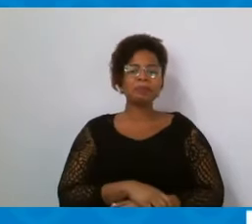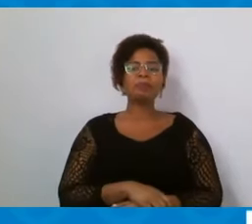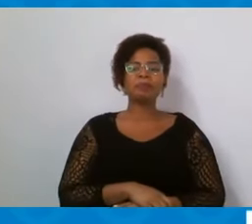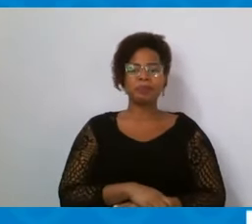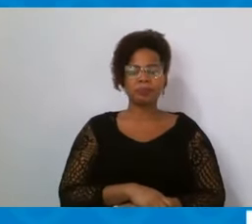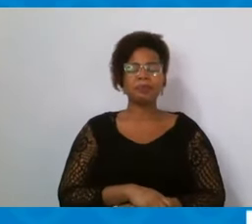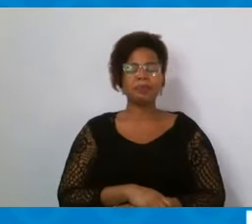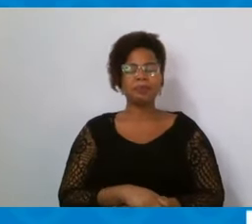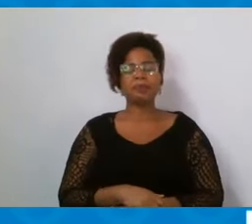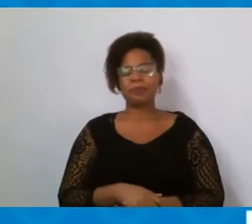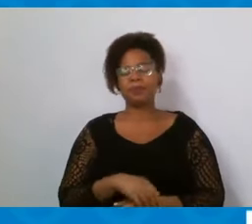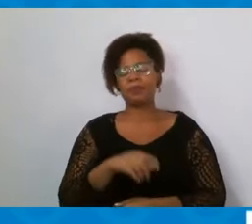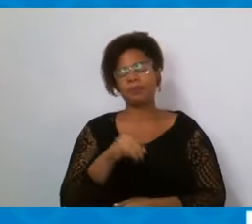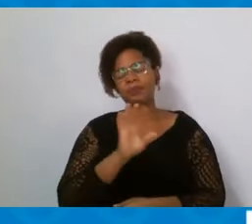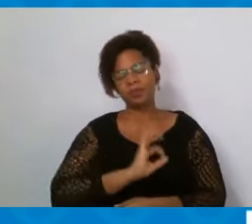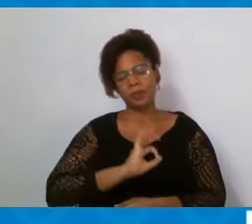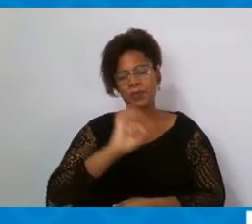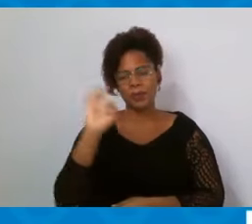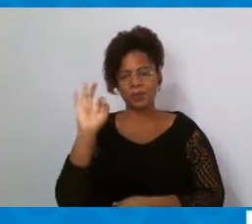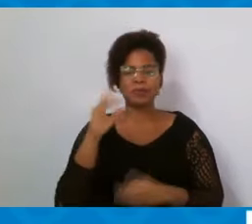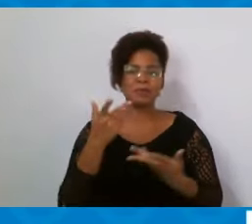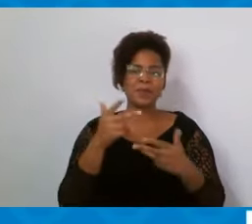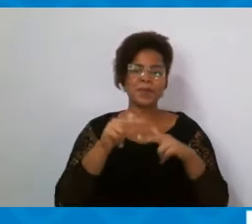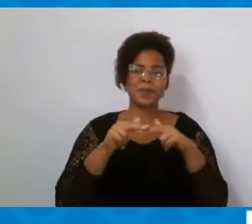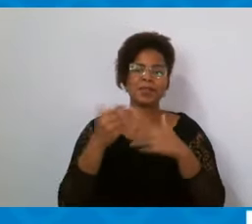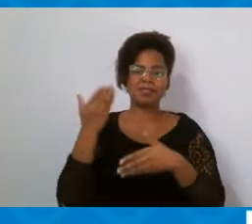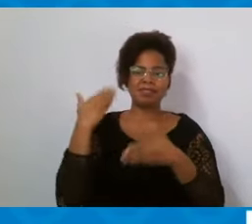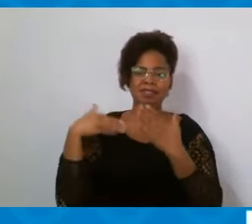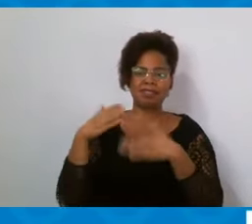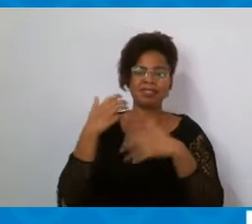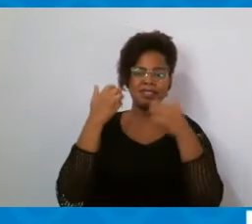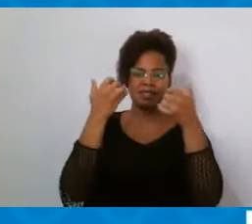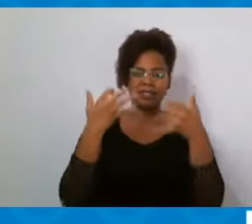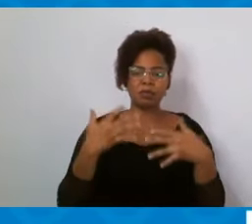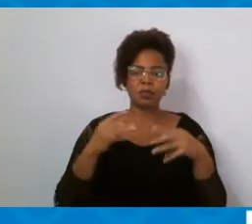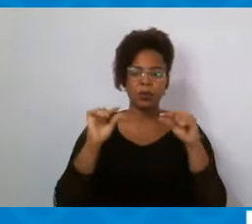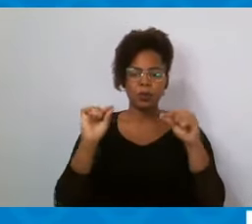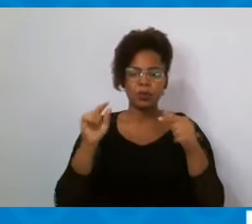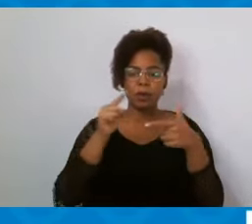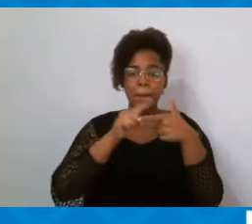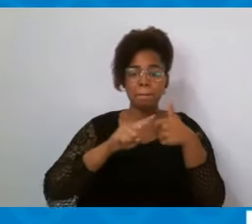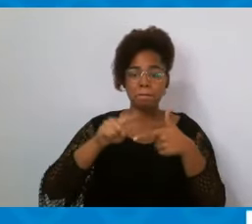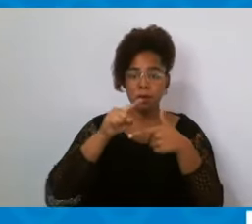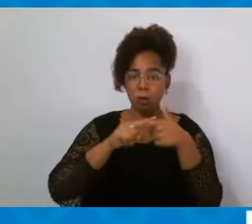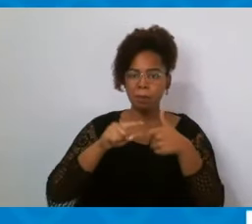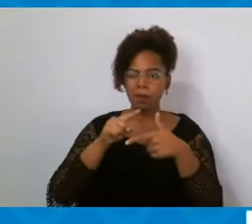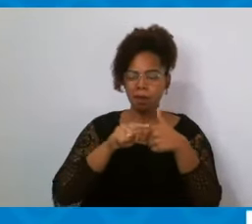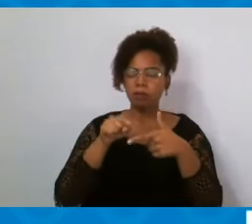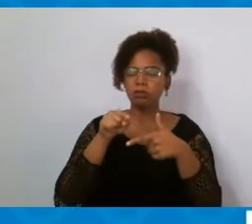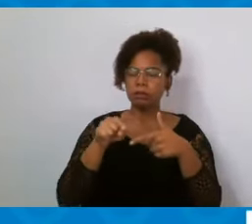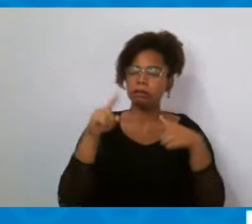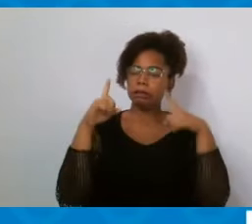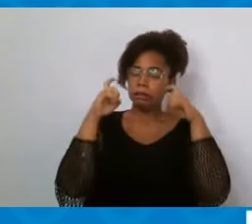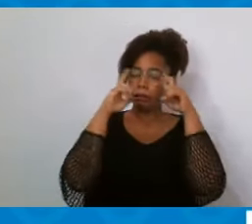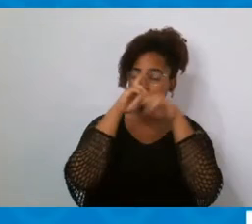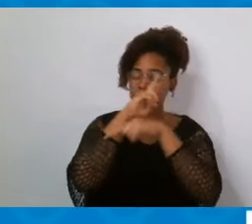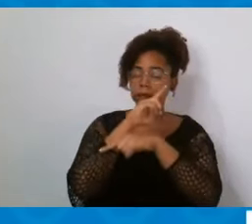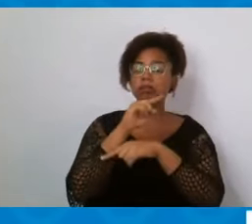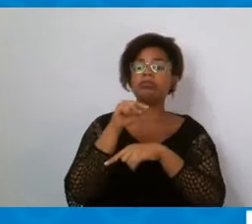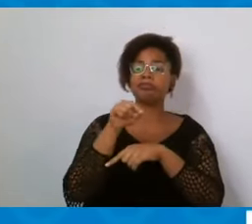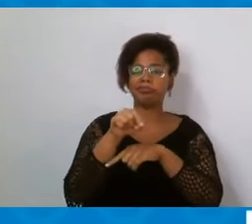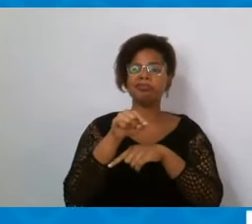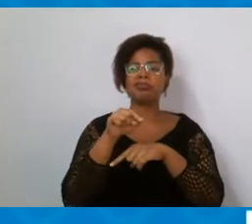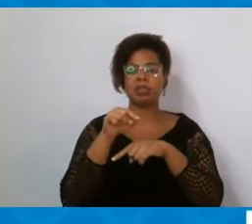Fantástico, é sobre isso que a gente falava, né, Isabel, sobre problemas complexos que, por exemplo, são relacionados e